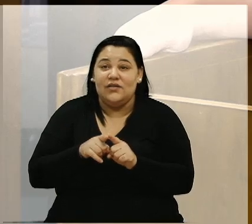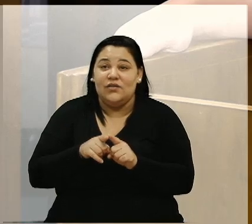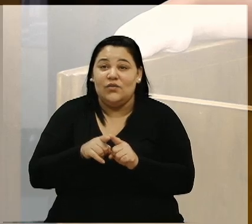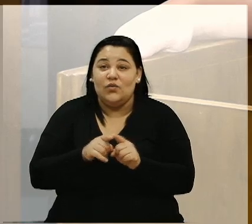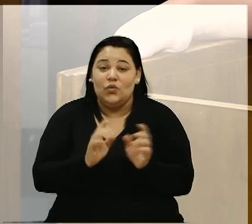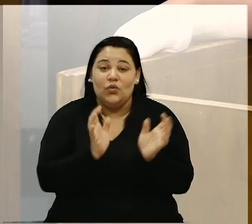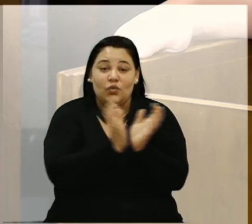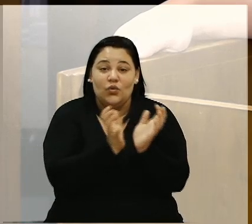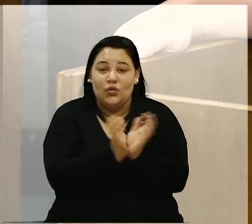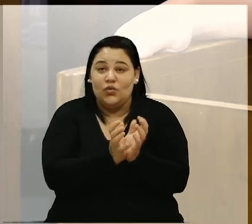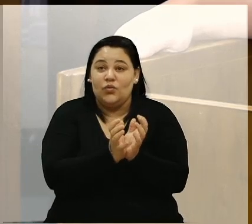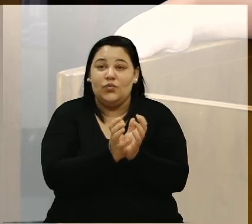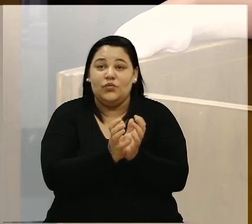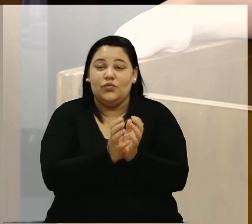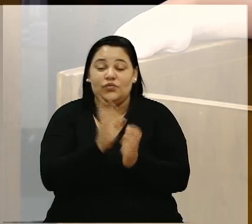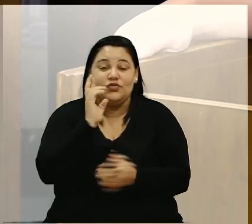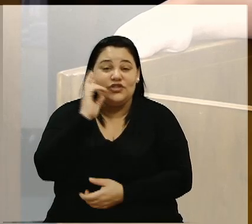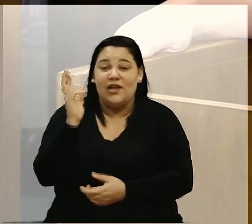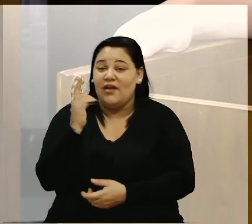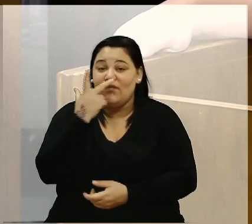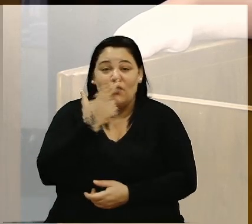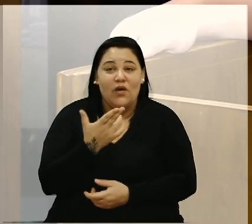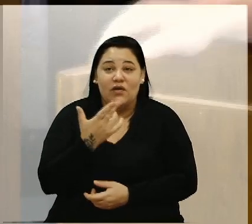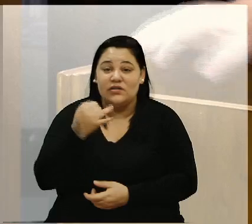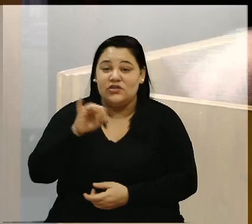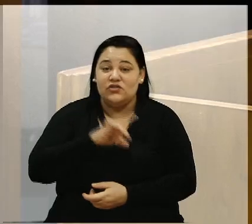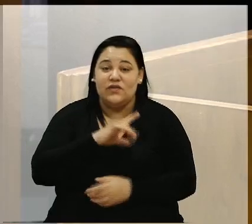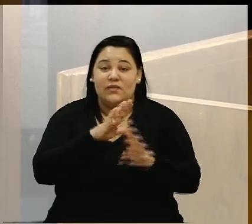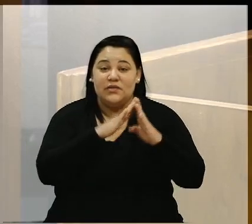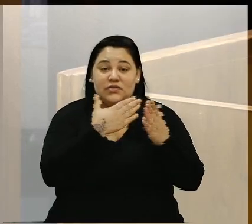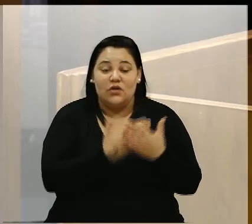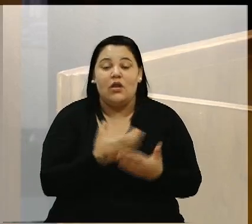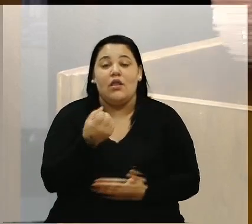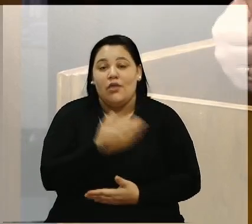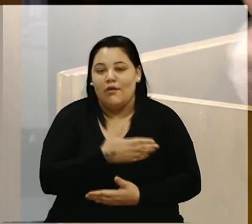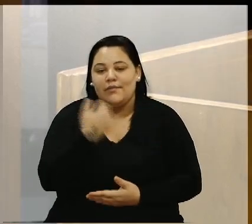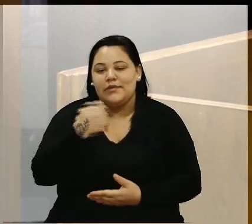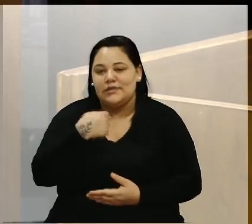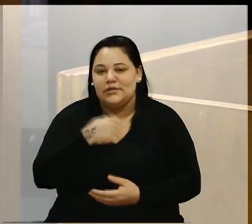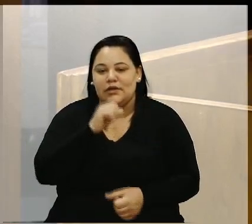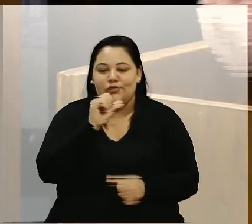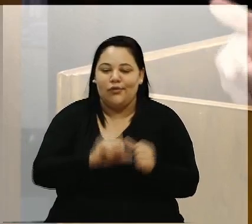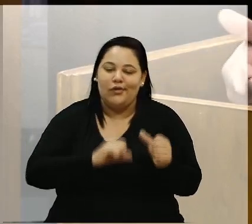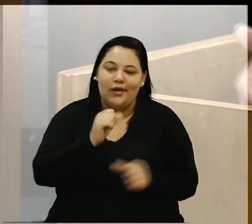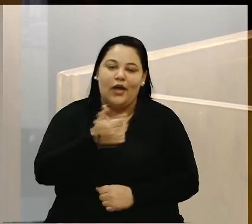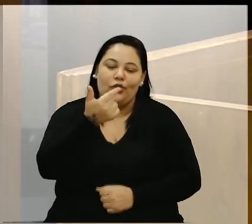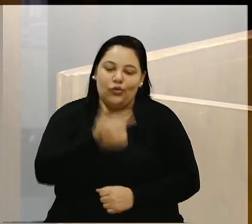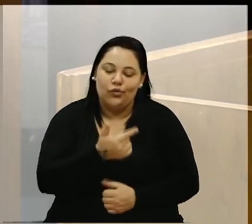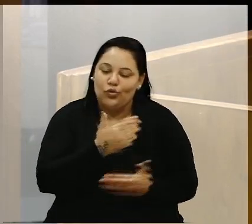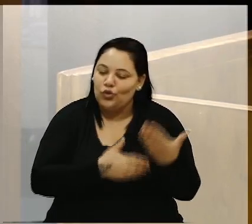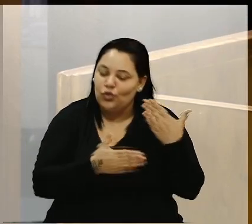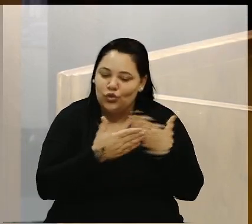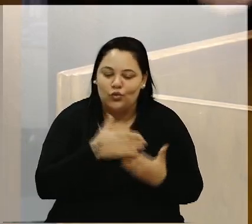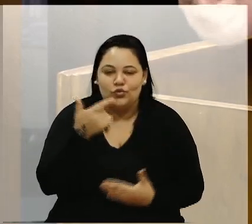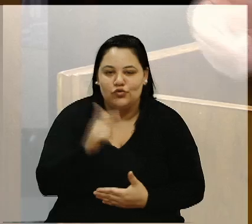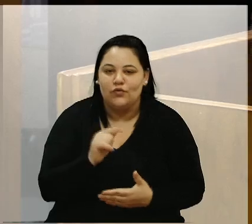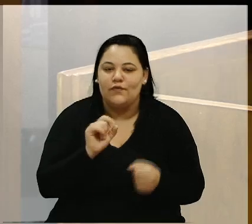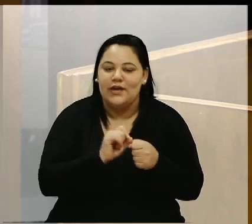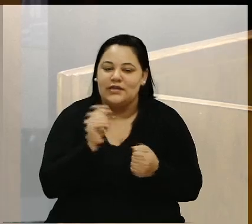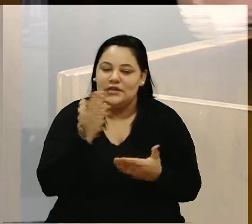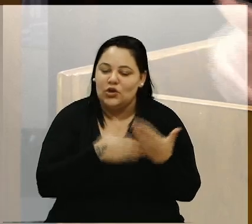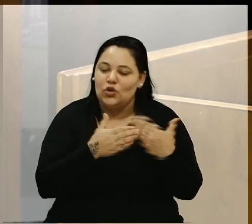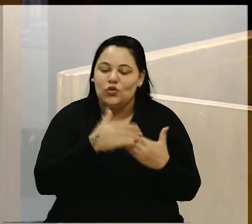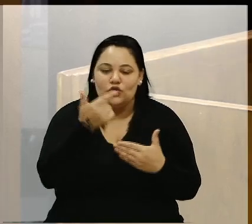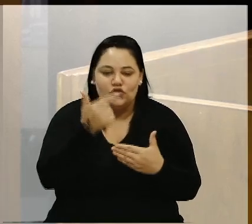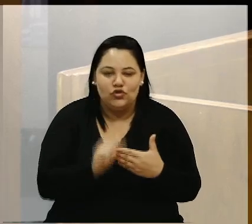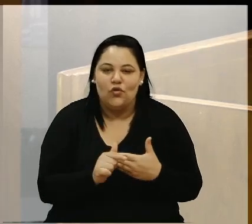da escola. Se nós tivermos uma escola nova, nós vamos ter mais uma entrada de luz, mais uma entrada de água, mais uma drenagem,